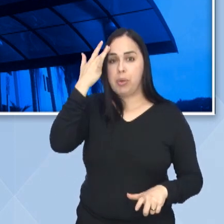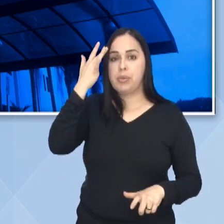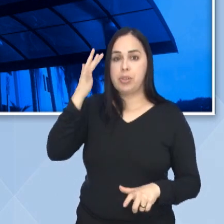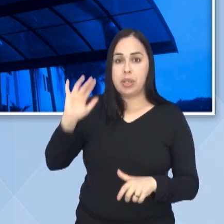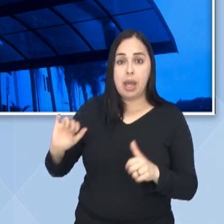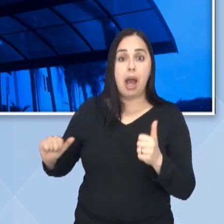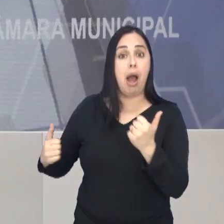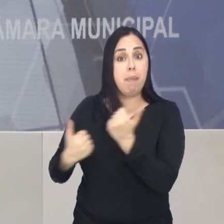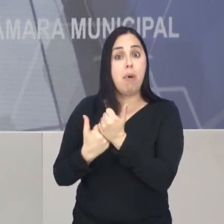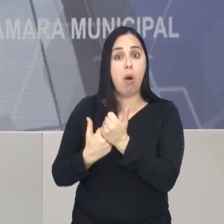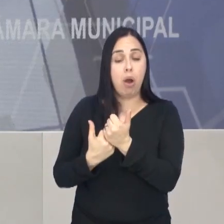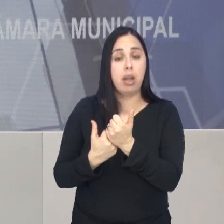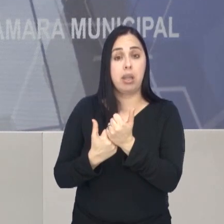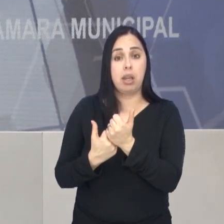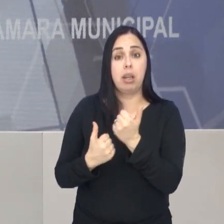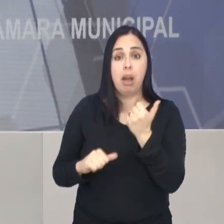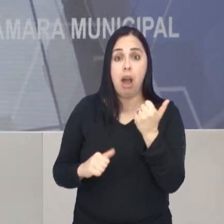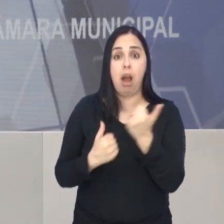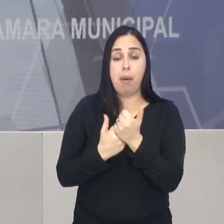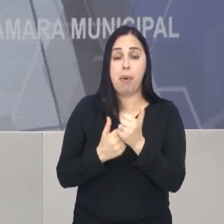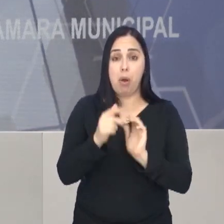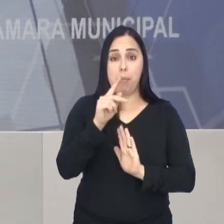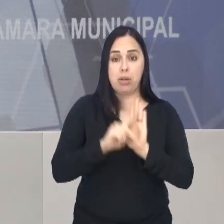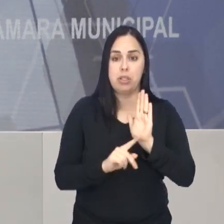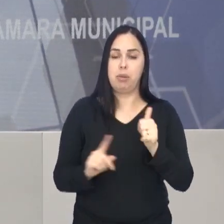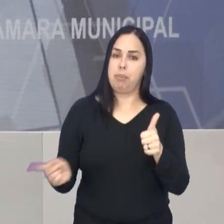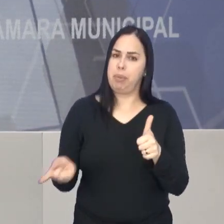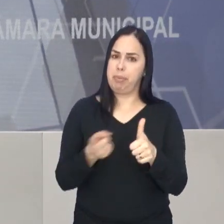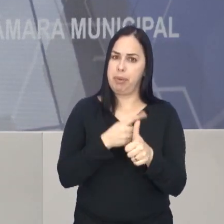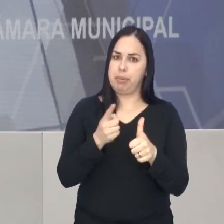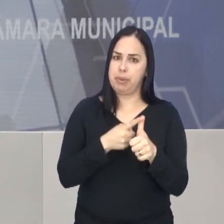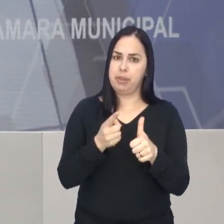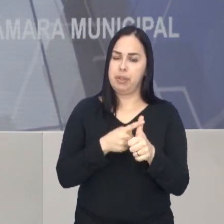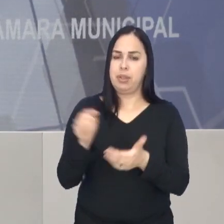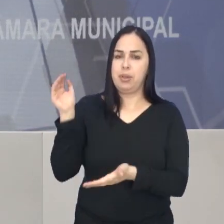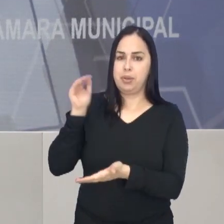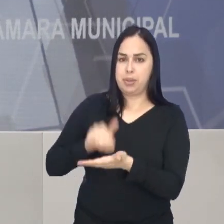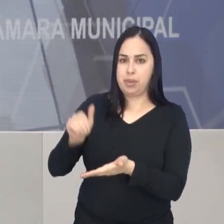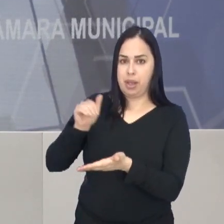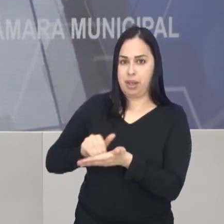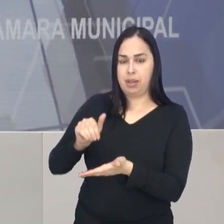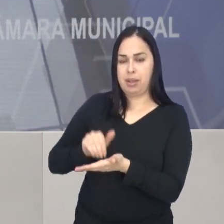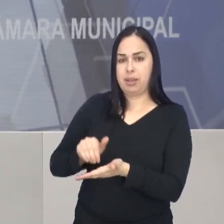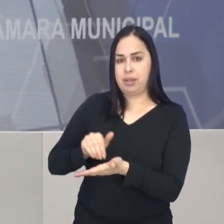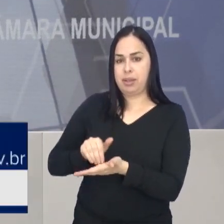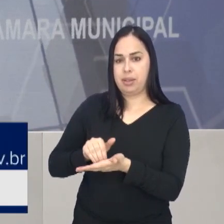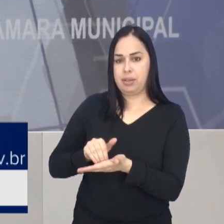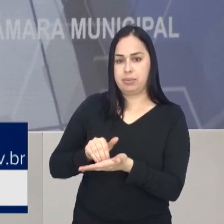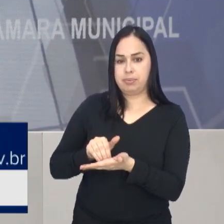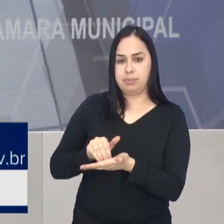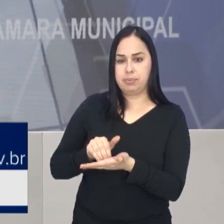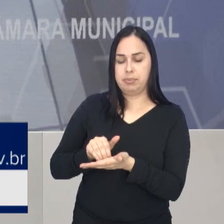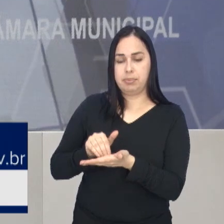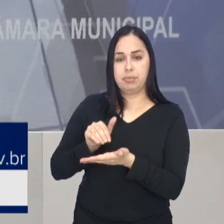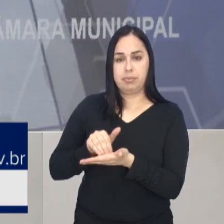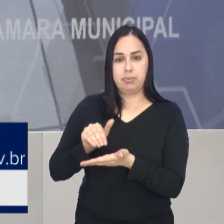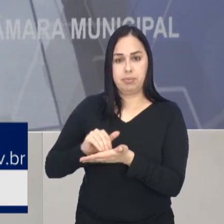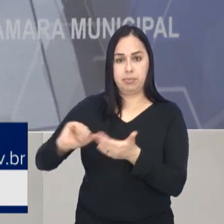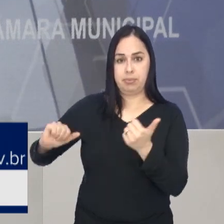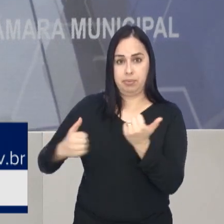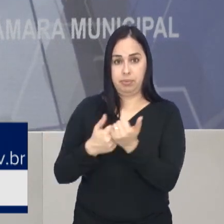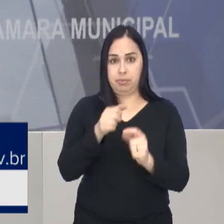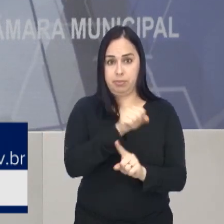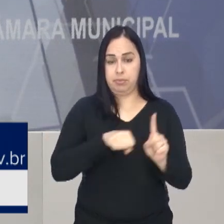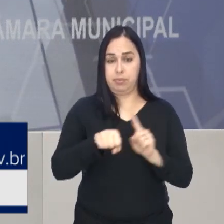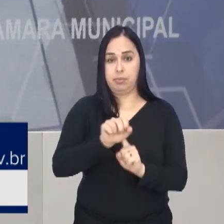apoia esse nosso projeto. O primeiro é o nosso secretário da Secretaria de Apoio ao Cidadão,